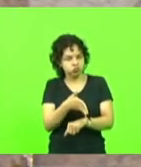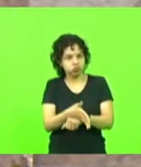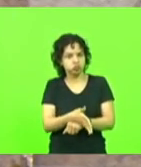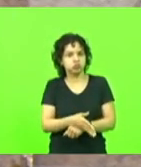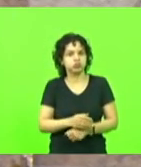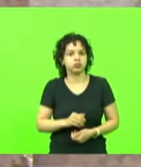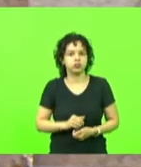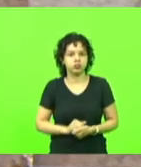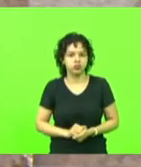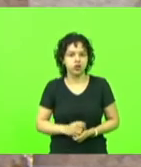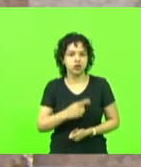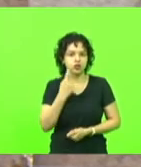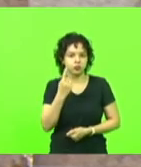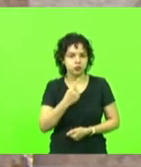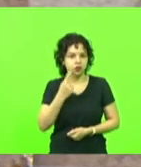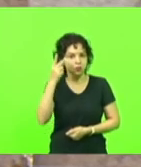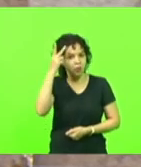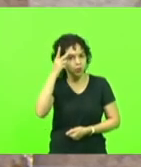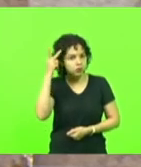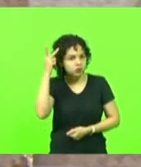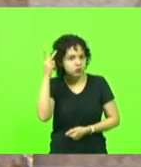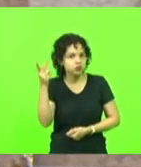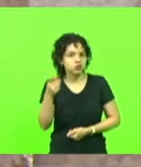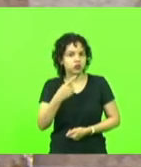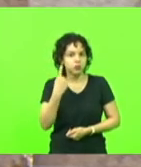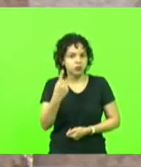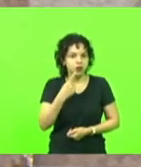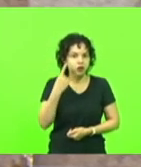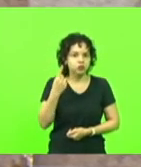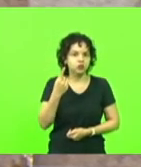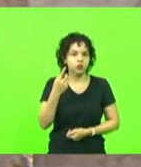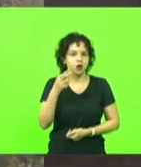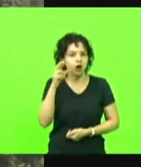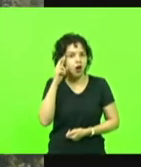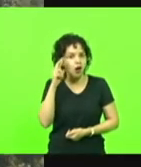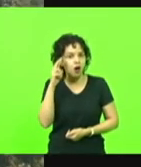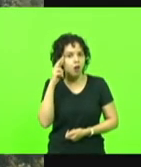a deputada Paulinha, deputado Alba, deputado Gerry,